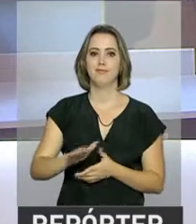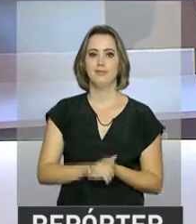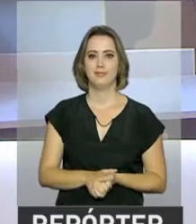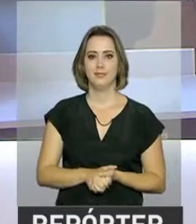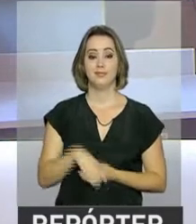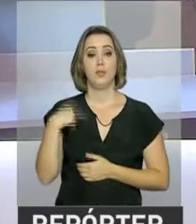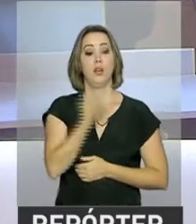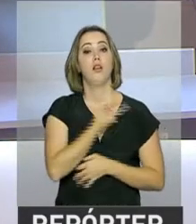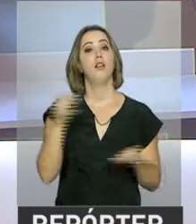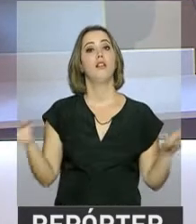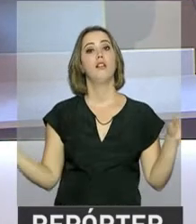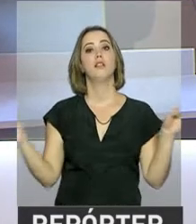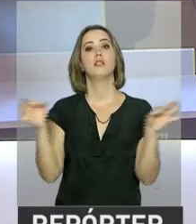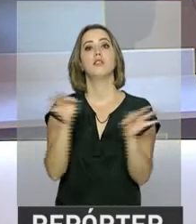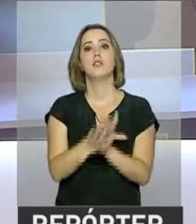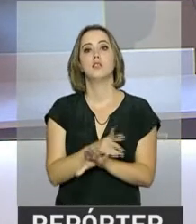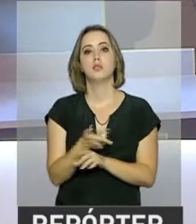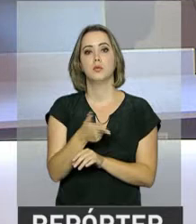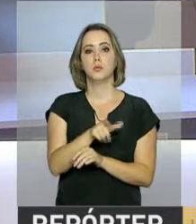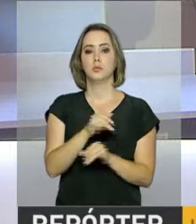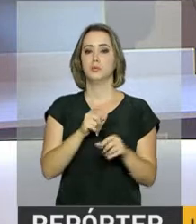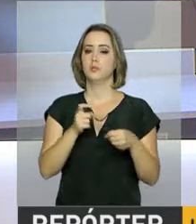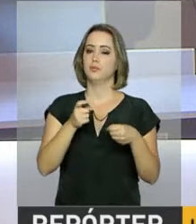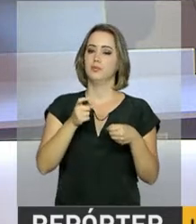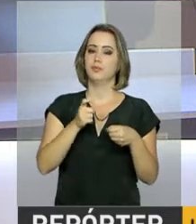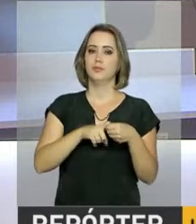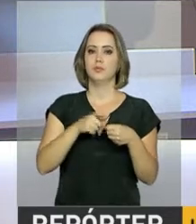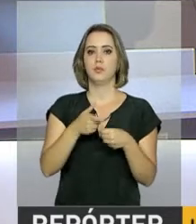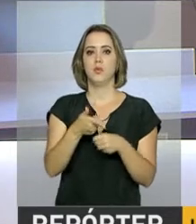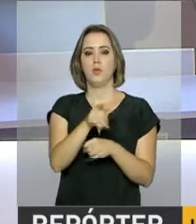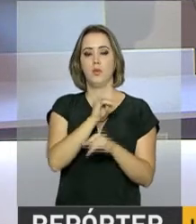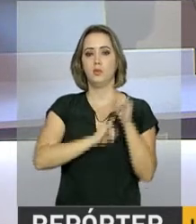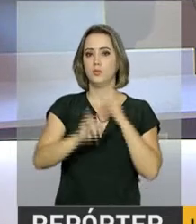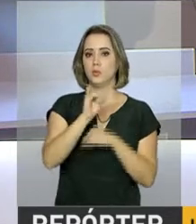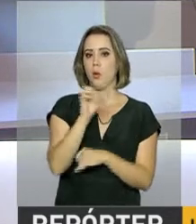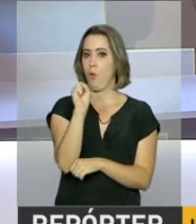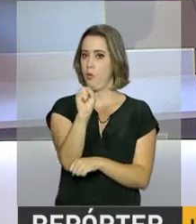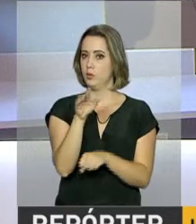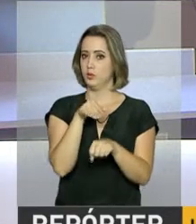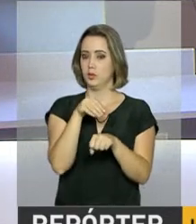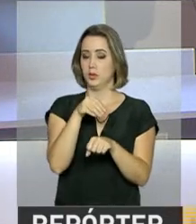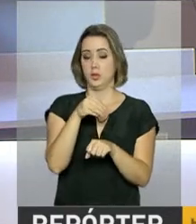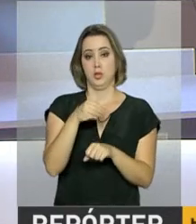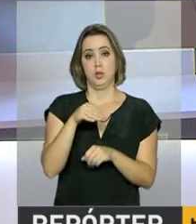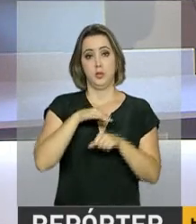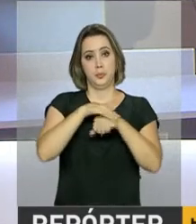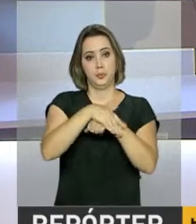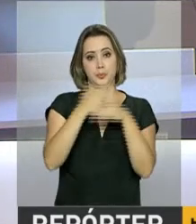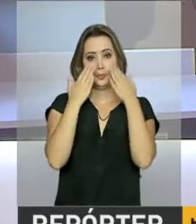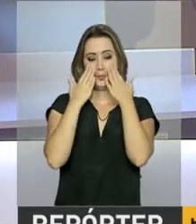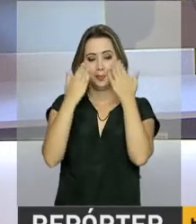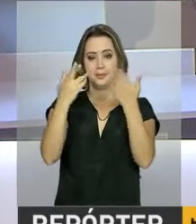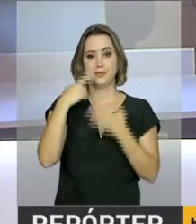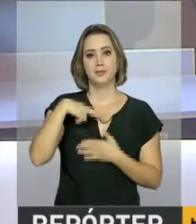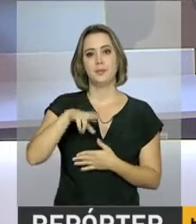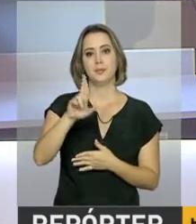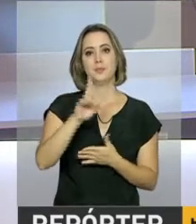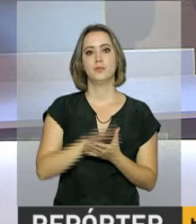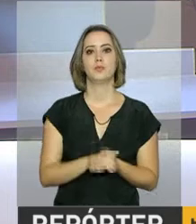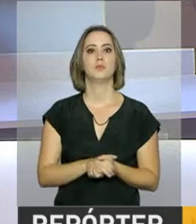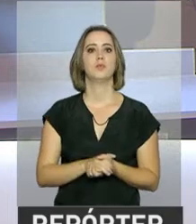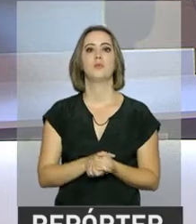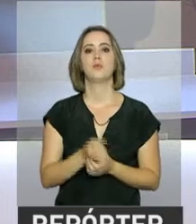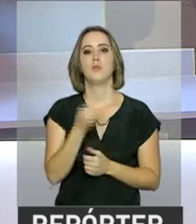Nós ficamos por aqui. Podemos voltar a qualquer momento com outras informações. Ou às 8 da noite, na próxima edição do Repórter